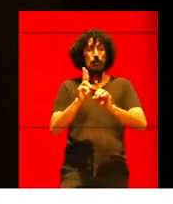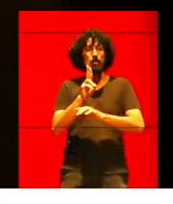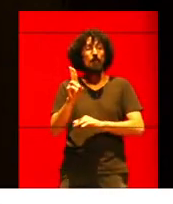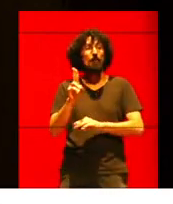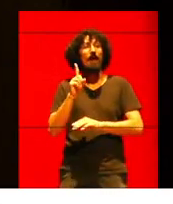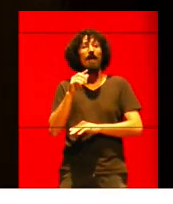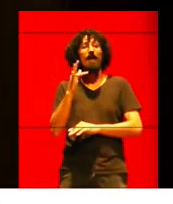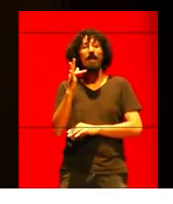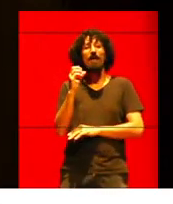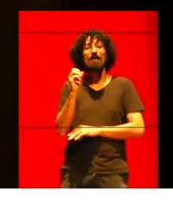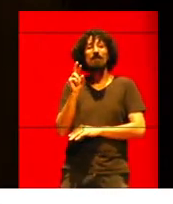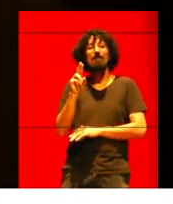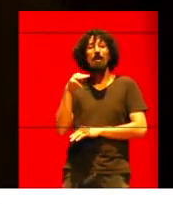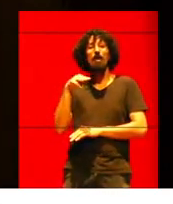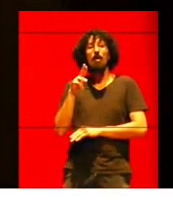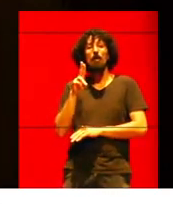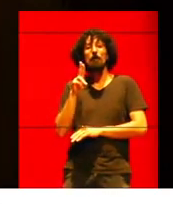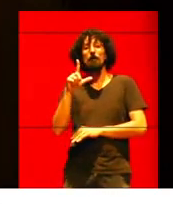Fórmula